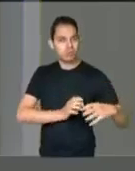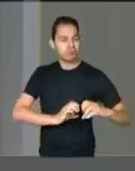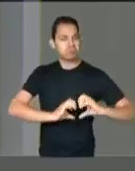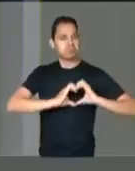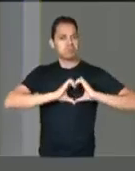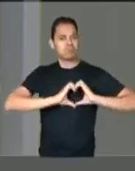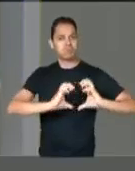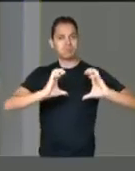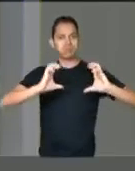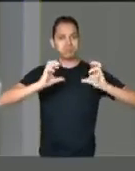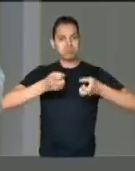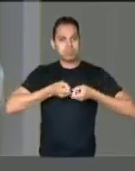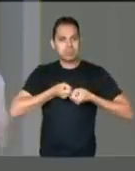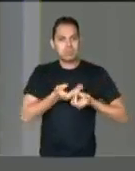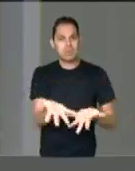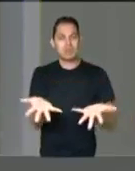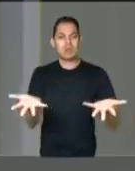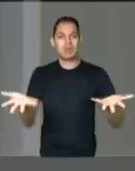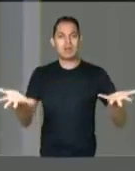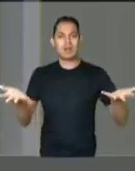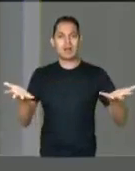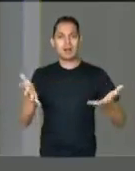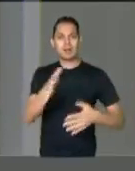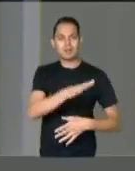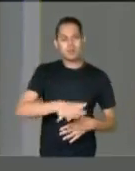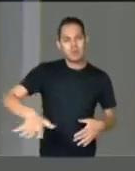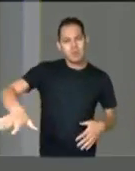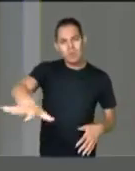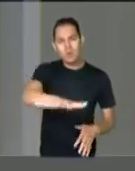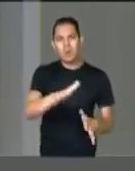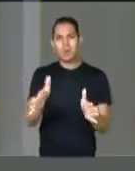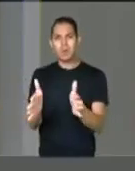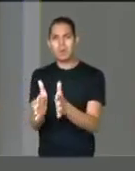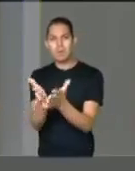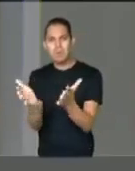enorme que atendia os mais necessitados,